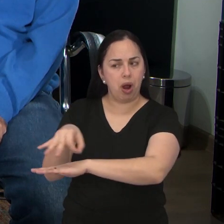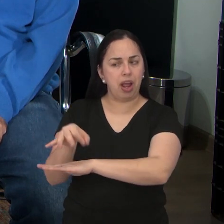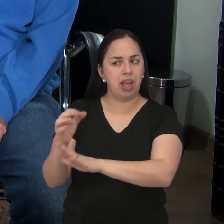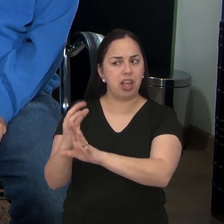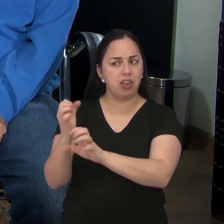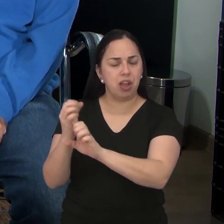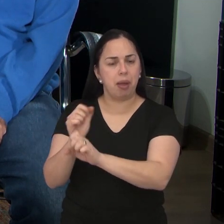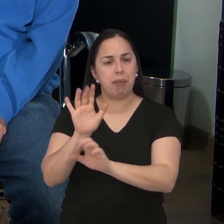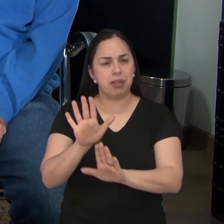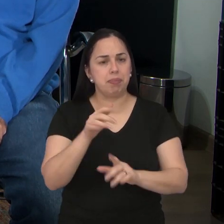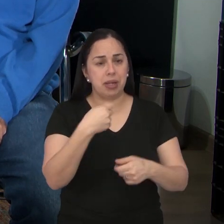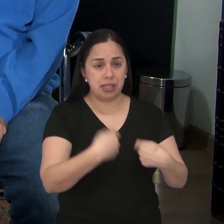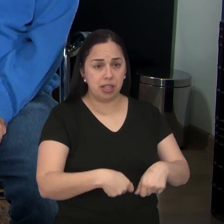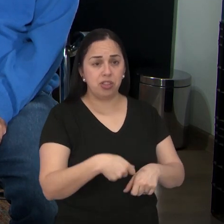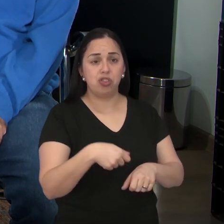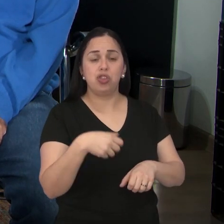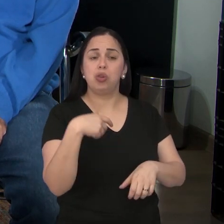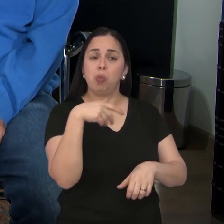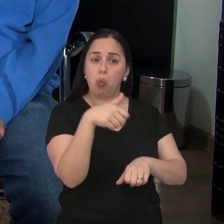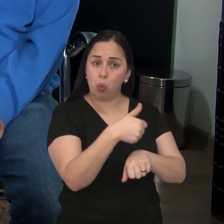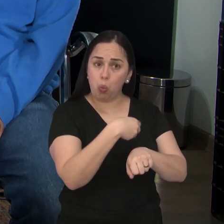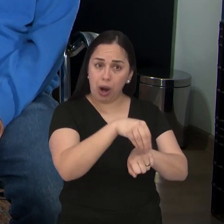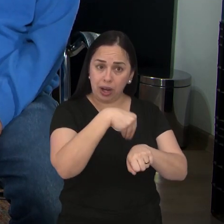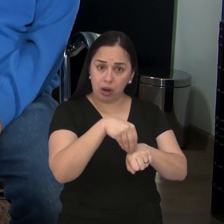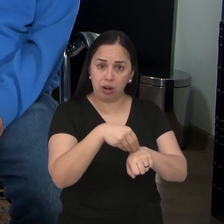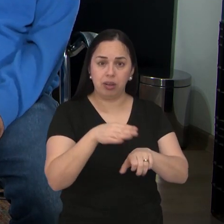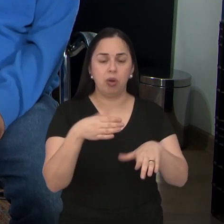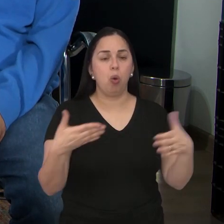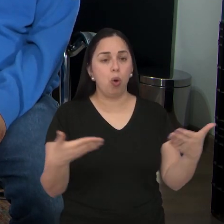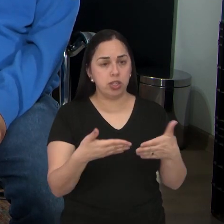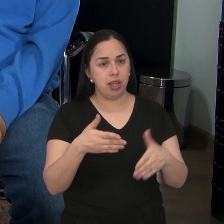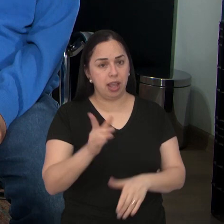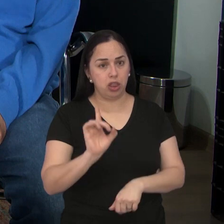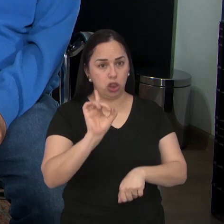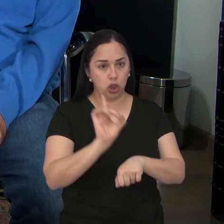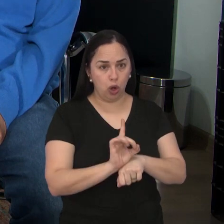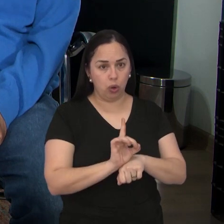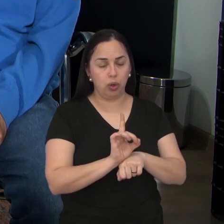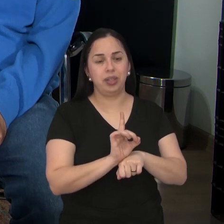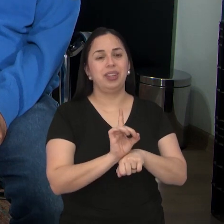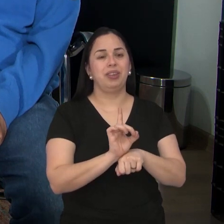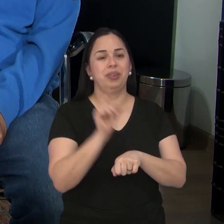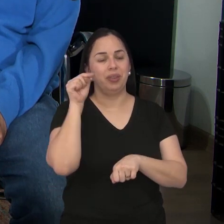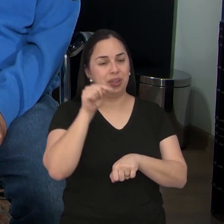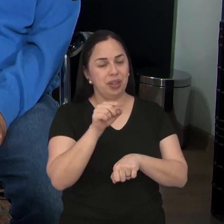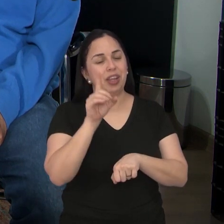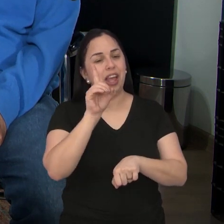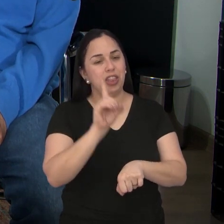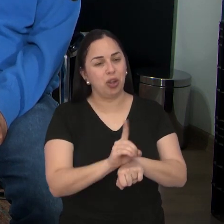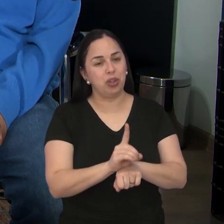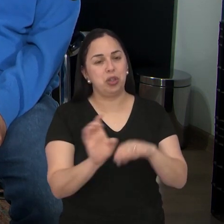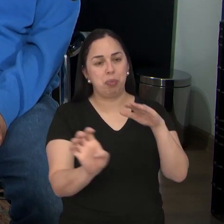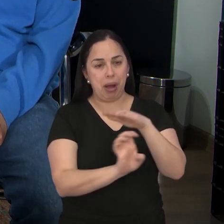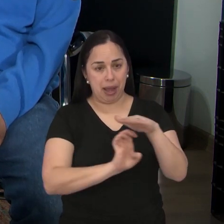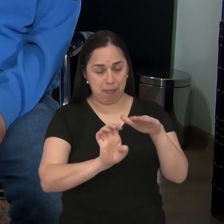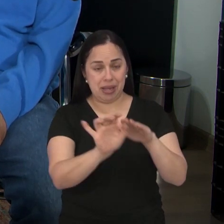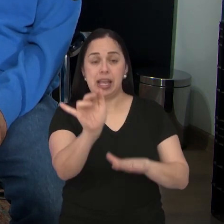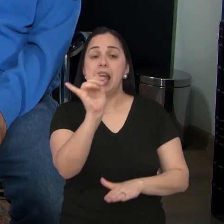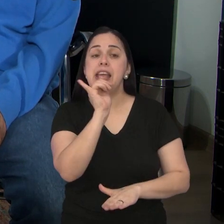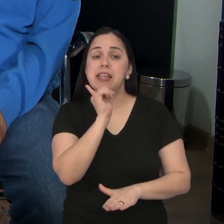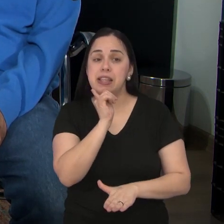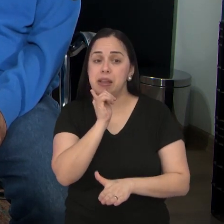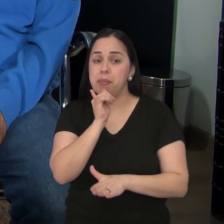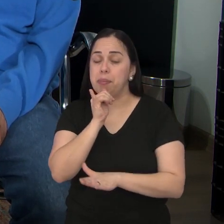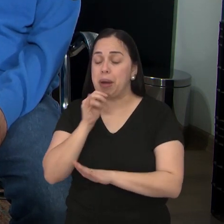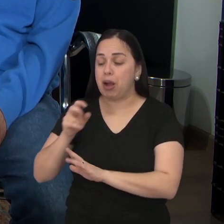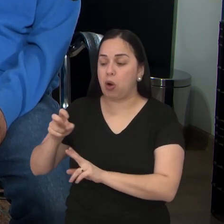de um arqueólogo. Você tem uma empresa atualmente, né, que, por exemplo, para fazer linhas do metrô, precisa de um